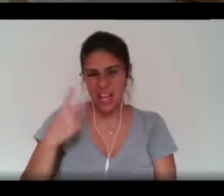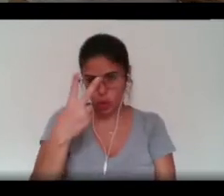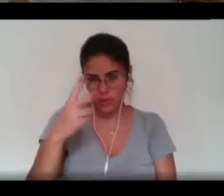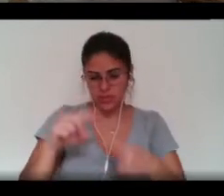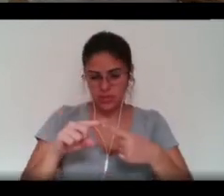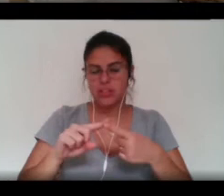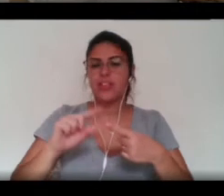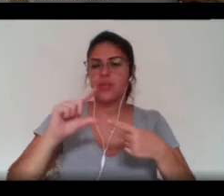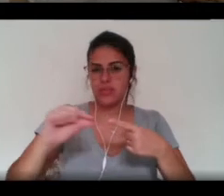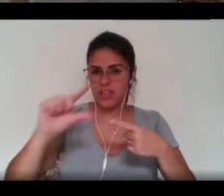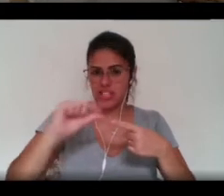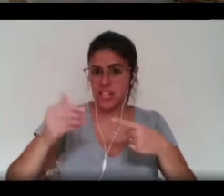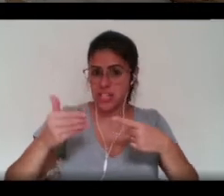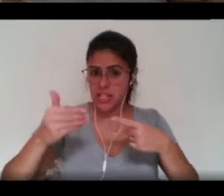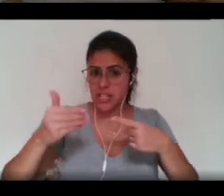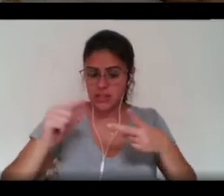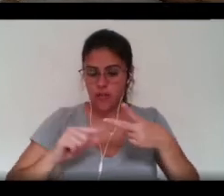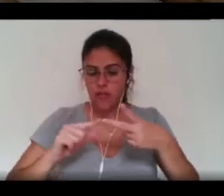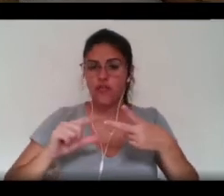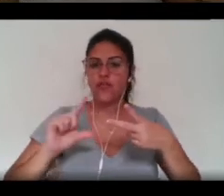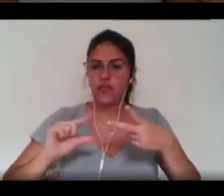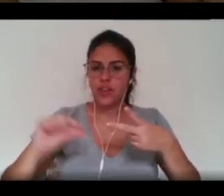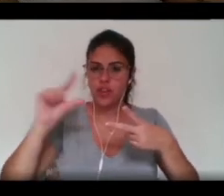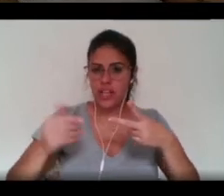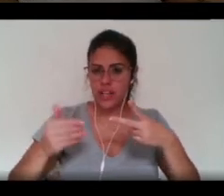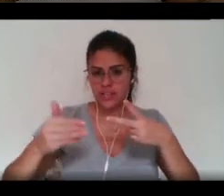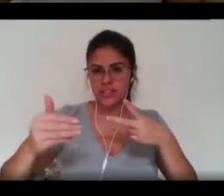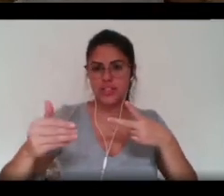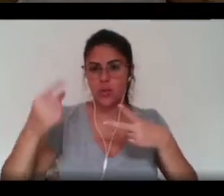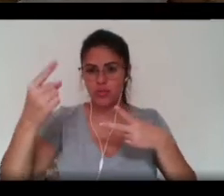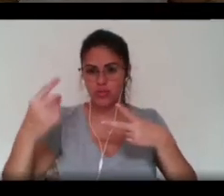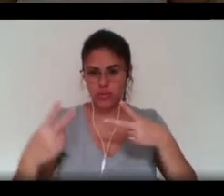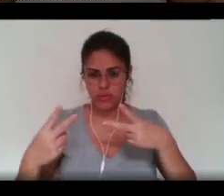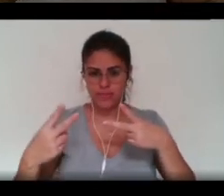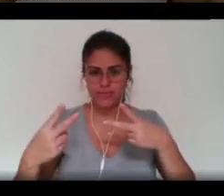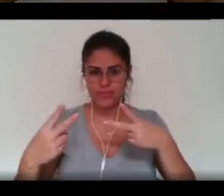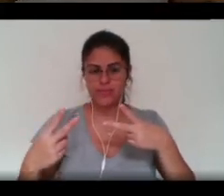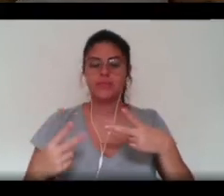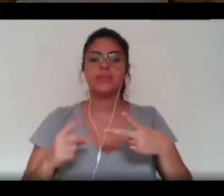um V02, que é